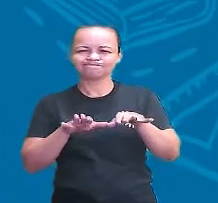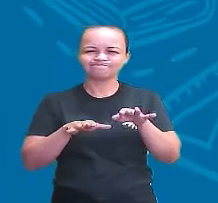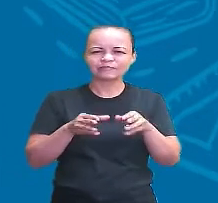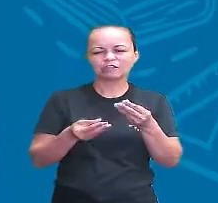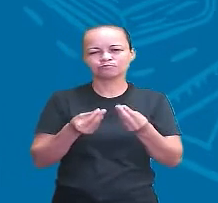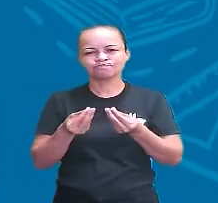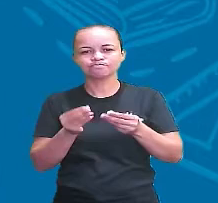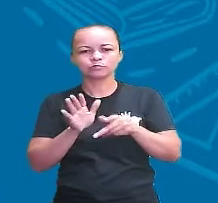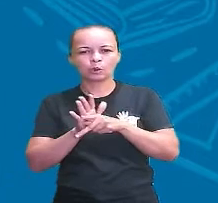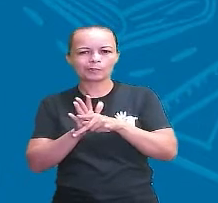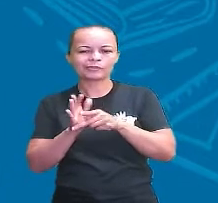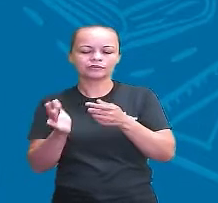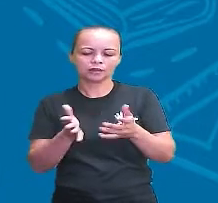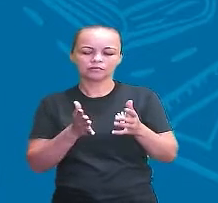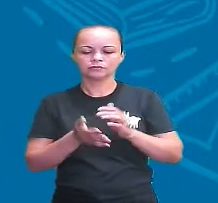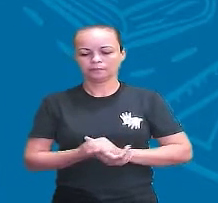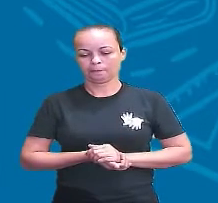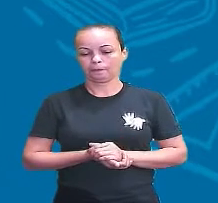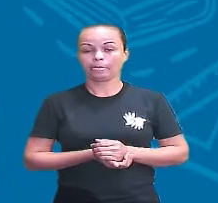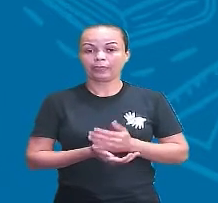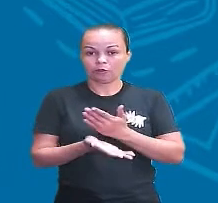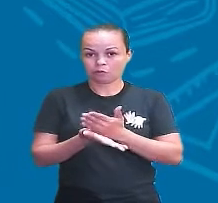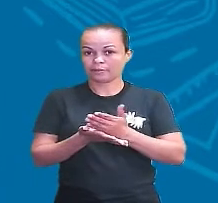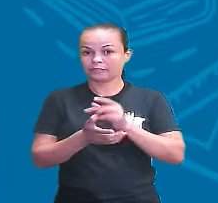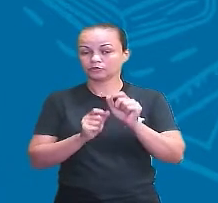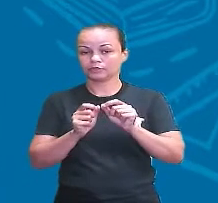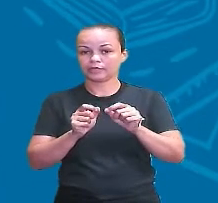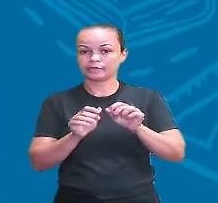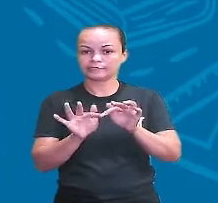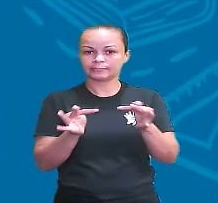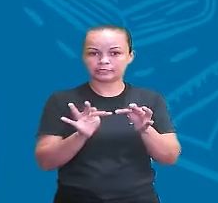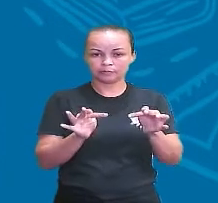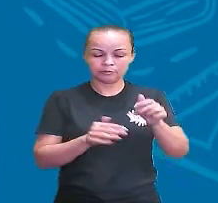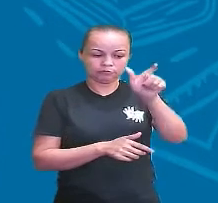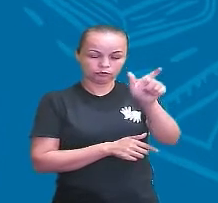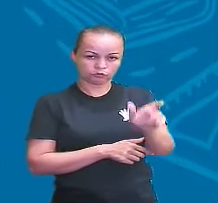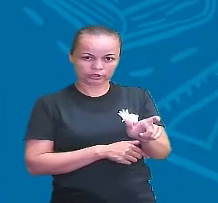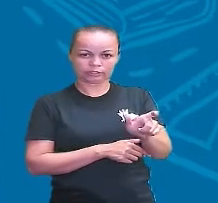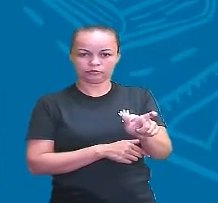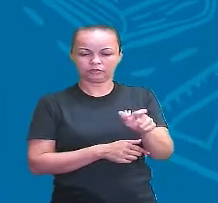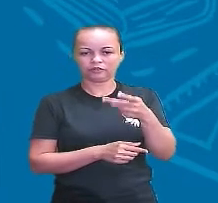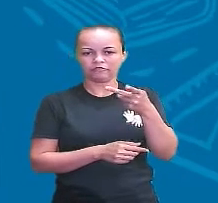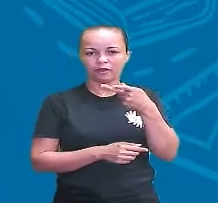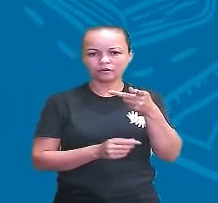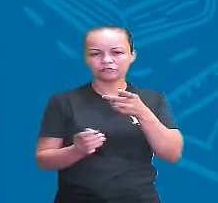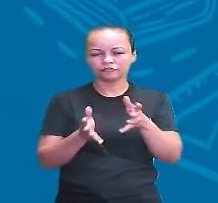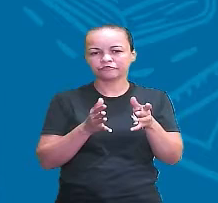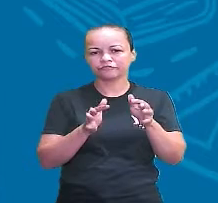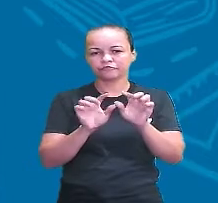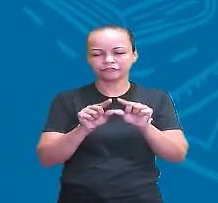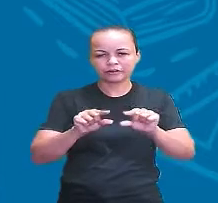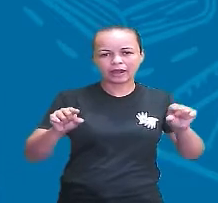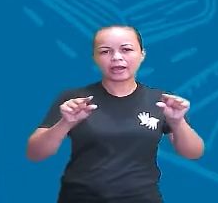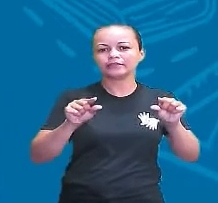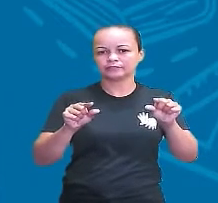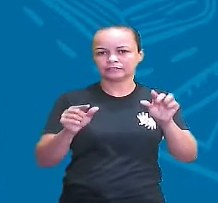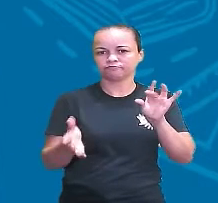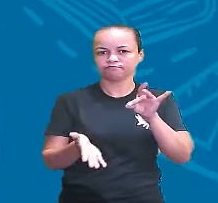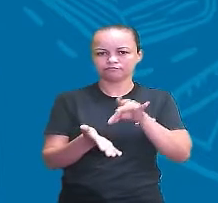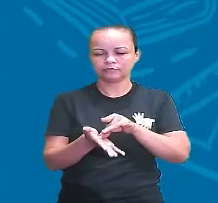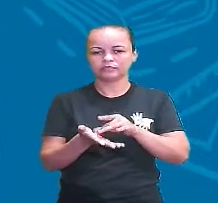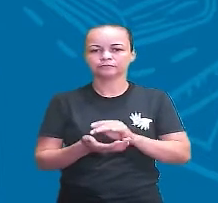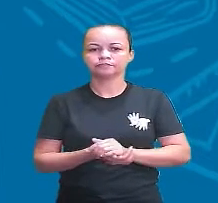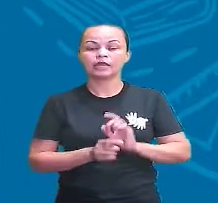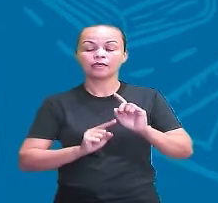gente tem, ó, começando sempre com um sujeito, porque a gente está fazendo frase afirmativa. Depois vem a partícula